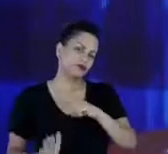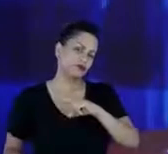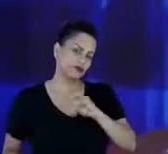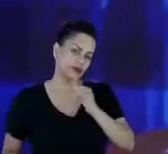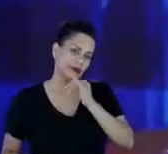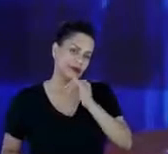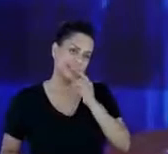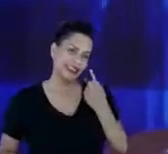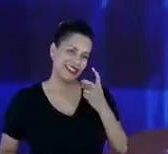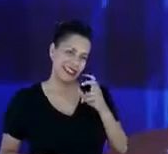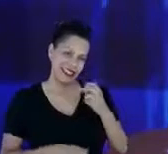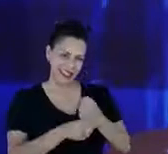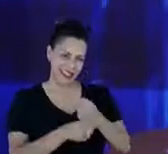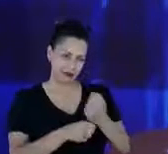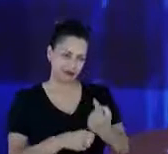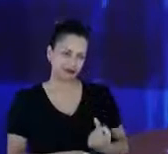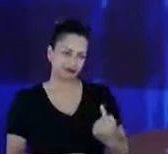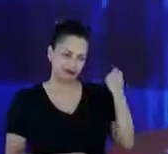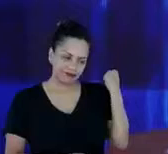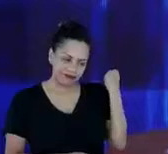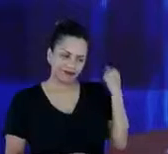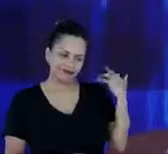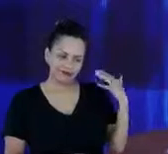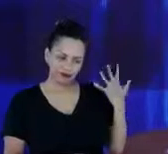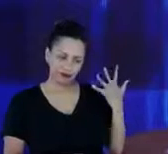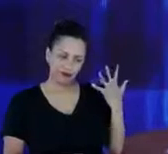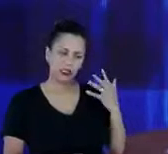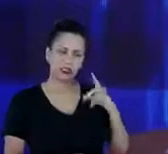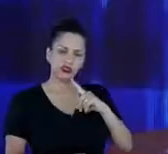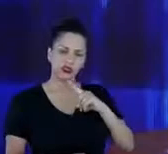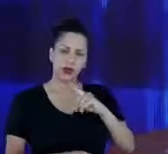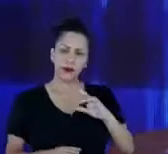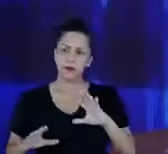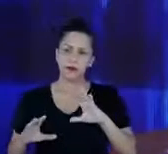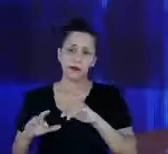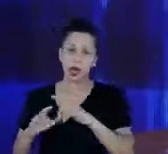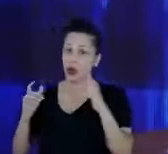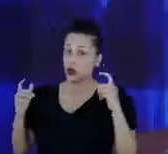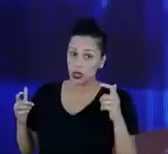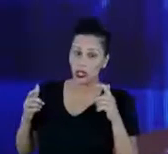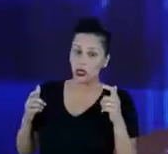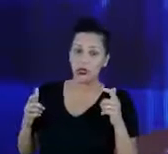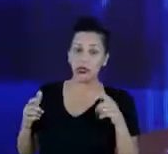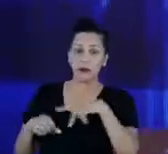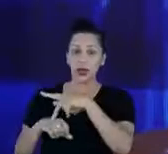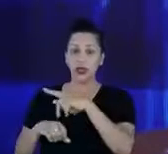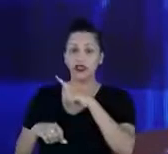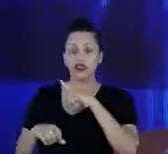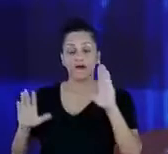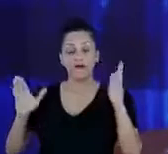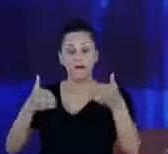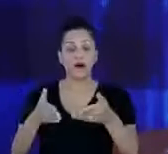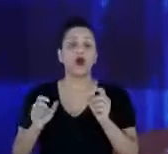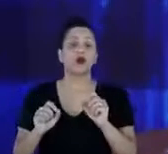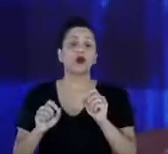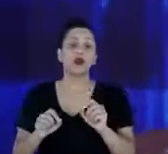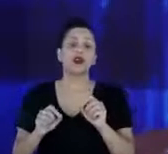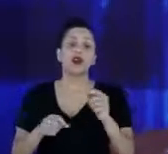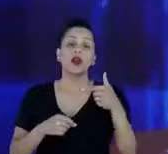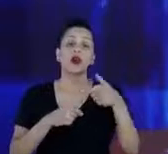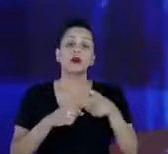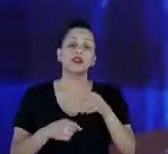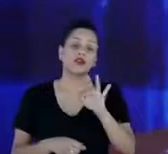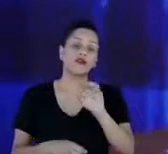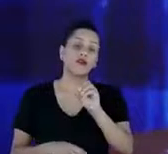da maioria dos países tinha quase a totalidade dos países tem uma matriz de geração focada principalmente em combustíveis fósseis e